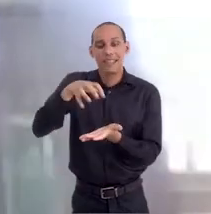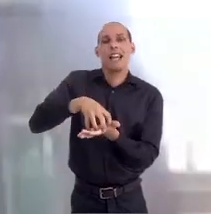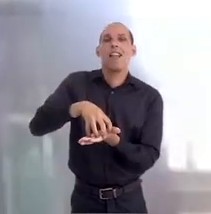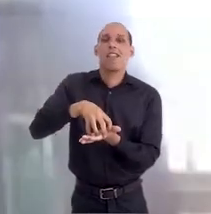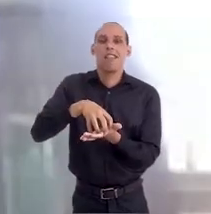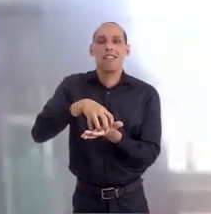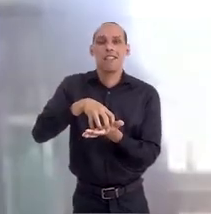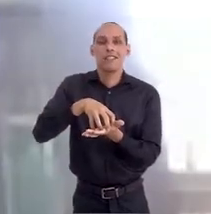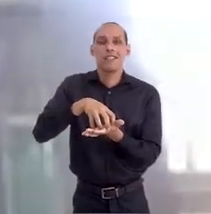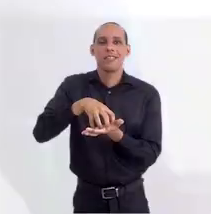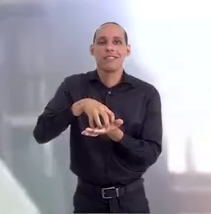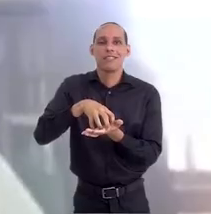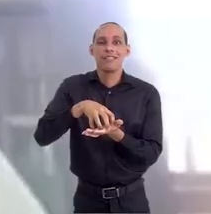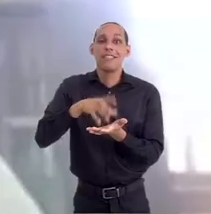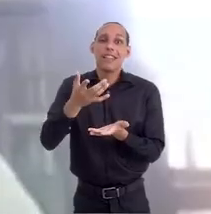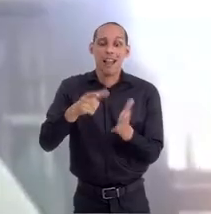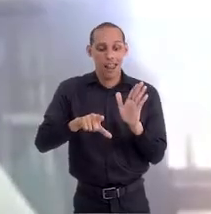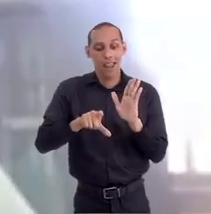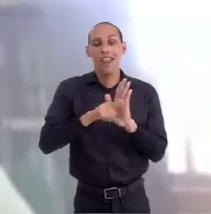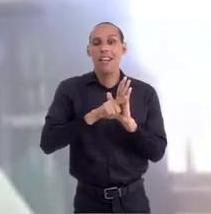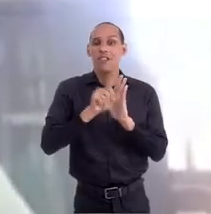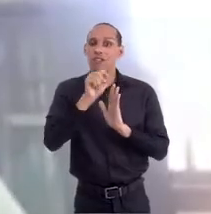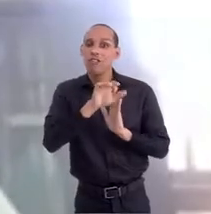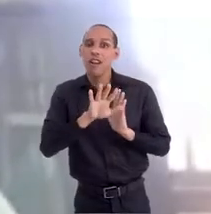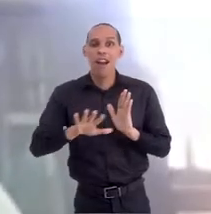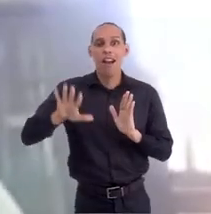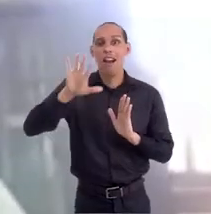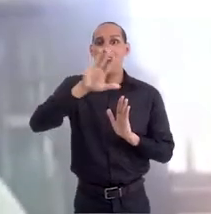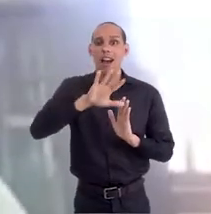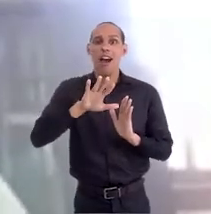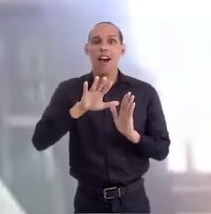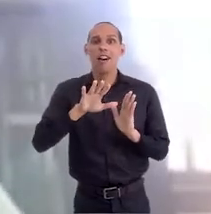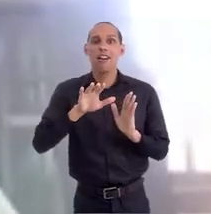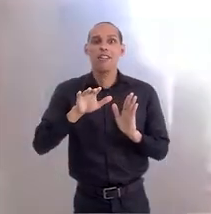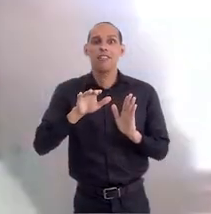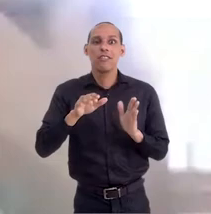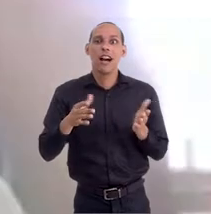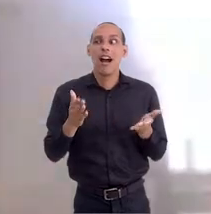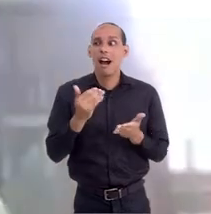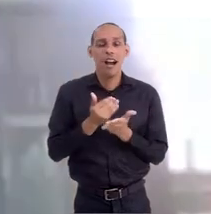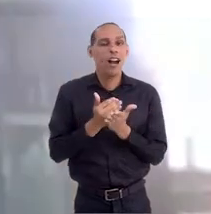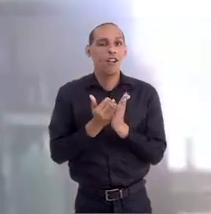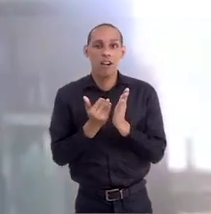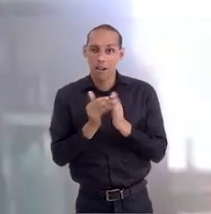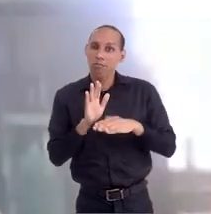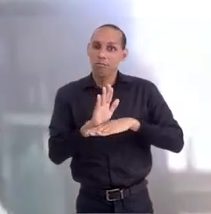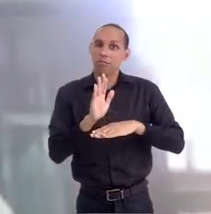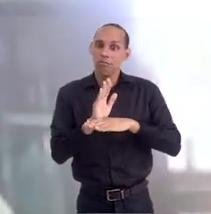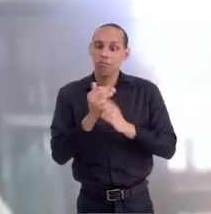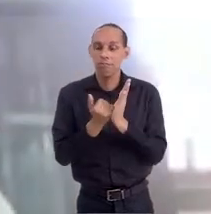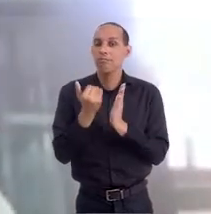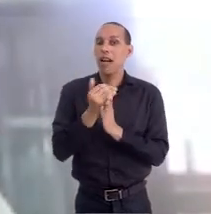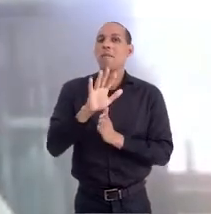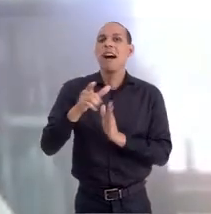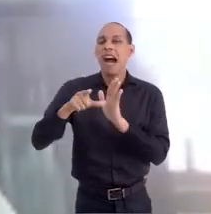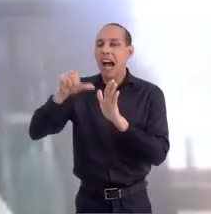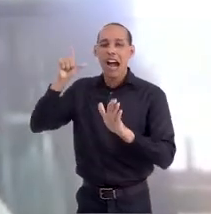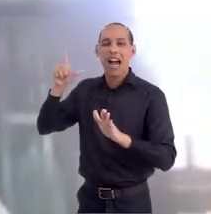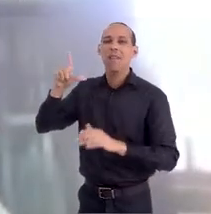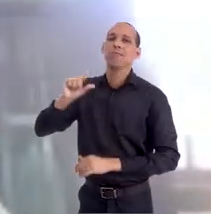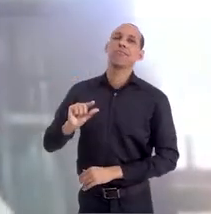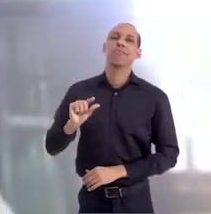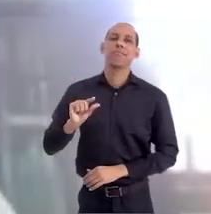estar no centro do prato. Né? E o papel da Lei Geral nisso, ela, assim, antes da Lei Geral, menos ainda. A Lei Geral ela